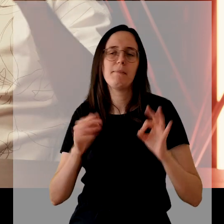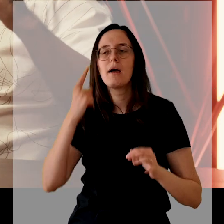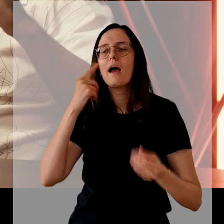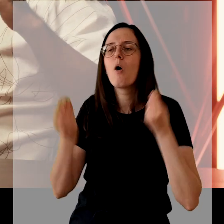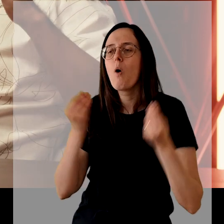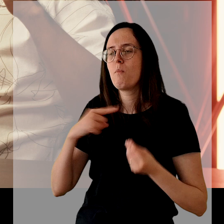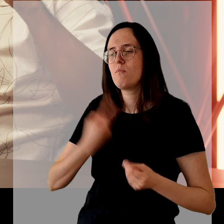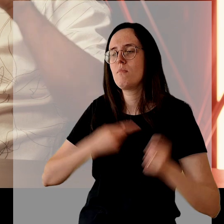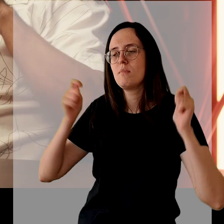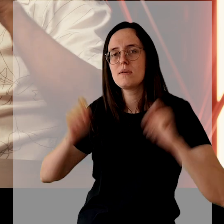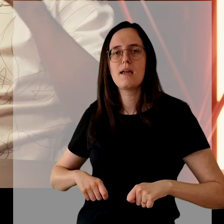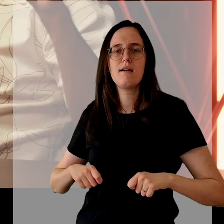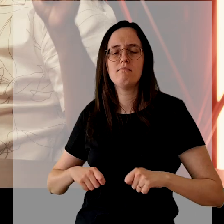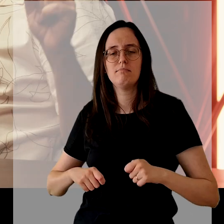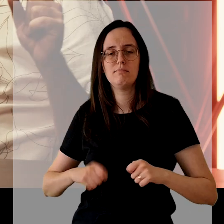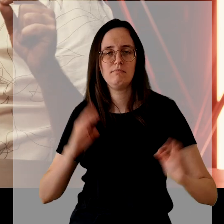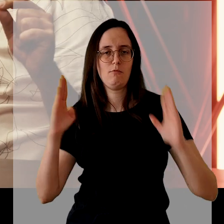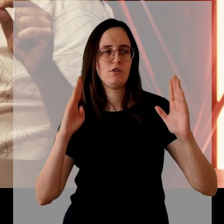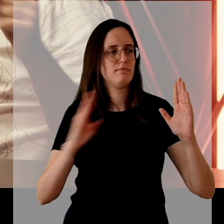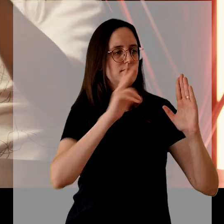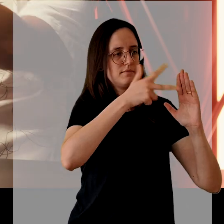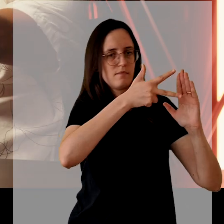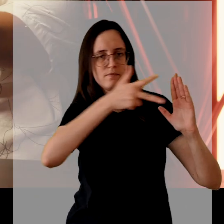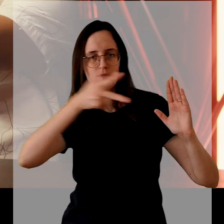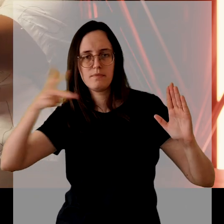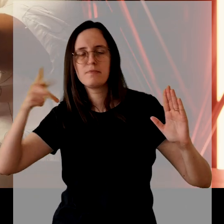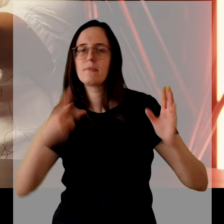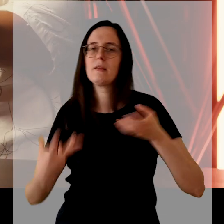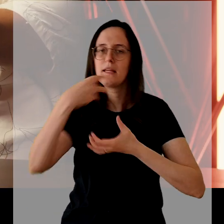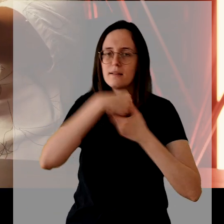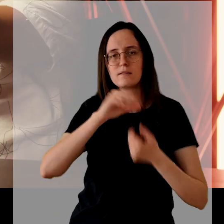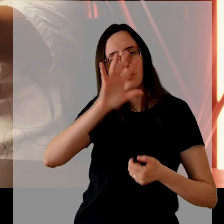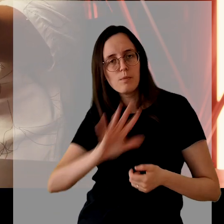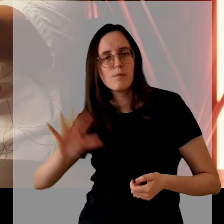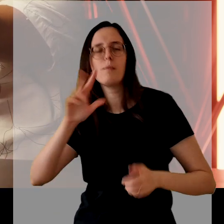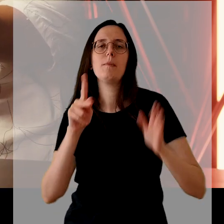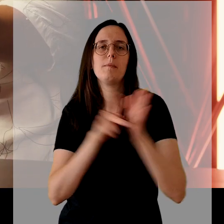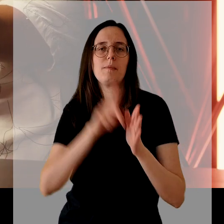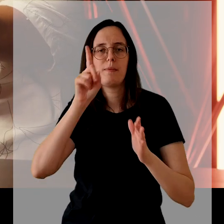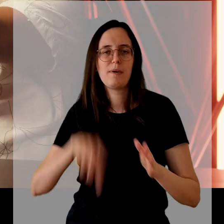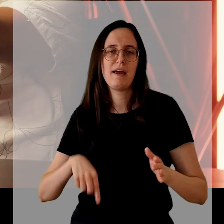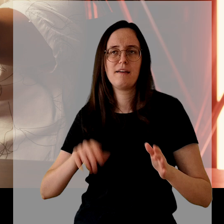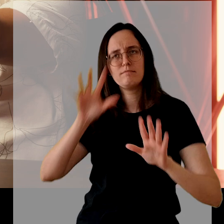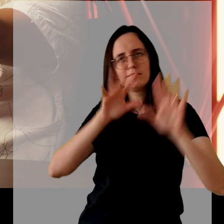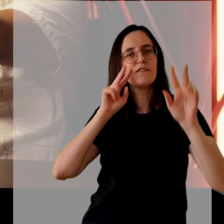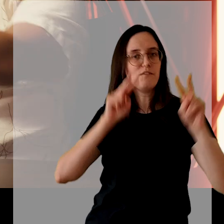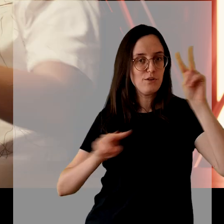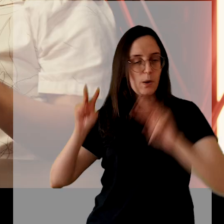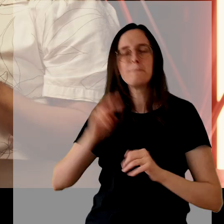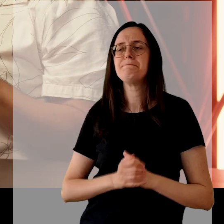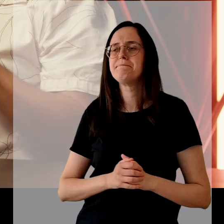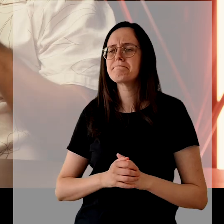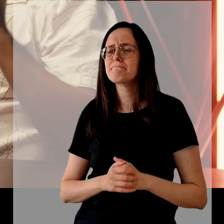tipo como que a gente escala no arco da dramaturgia, que fazia parte da ideia do mapa da dramaturgia